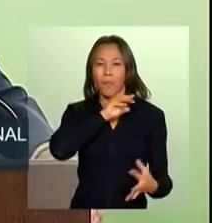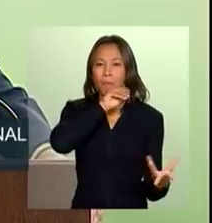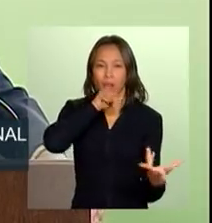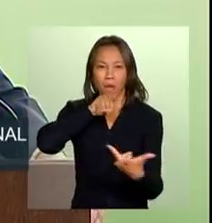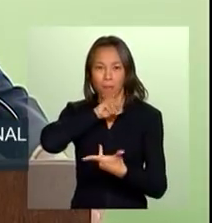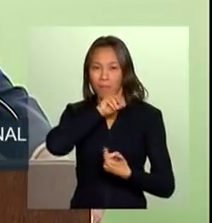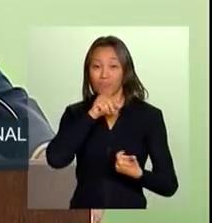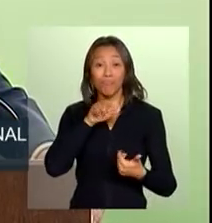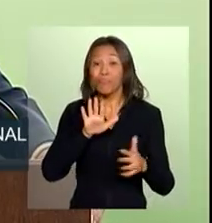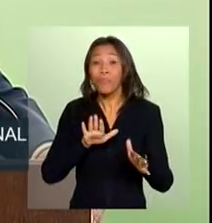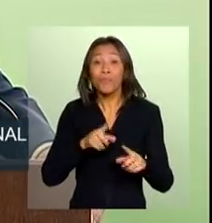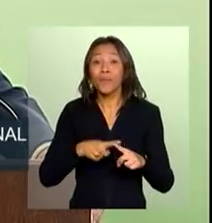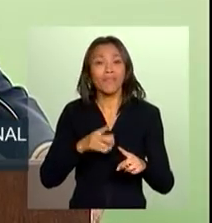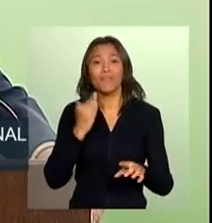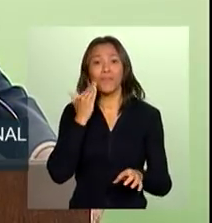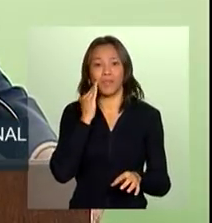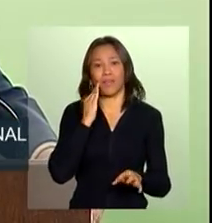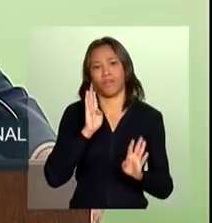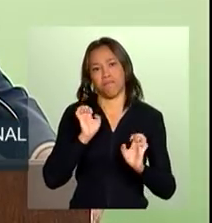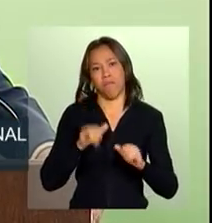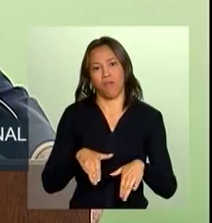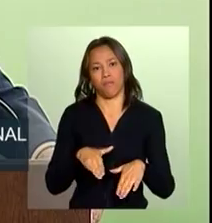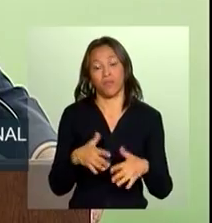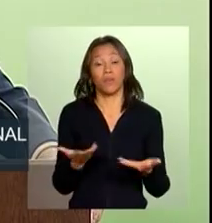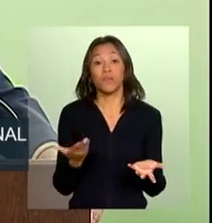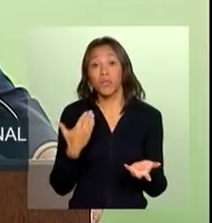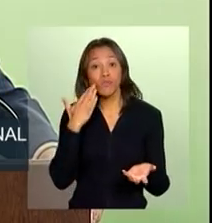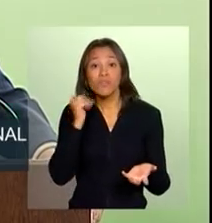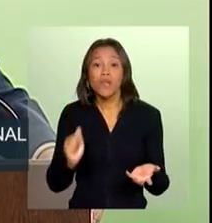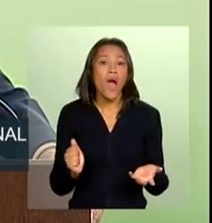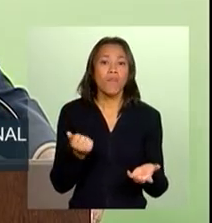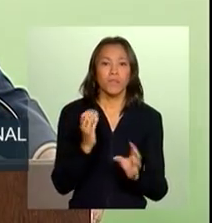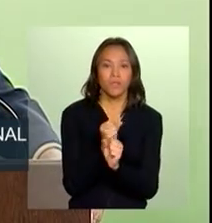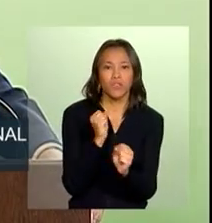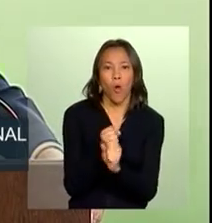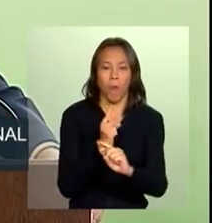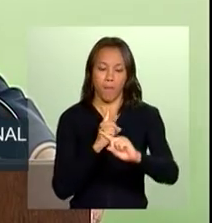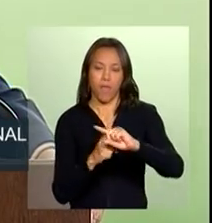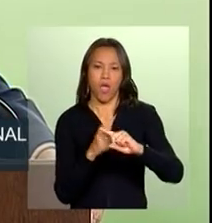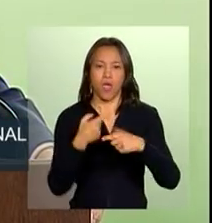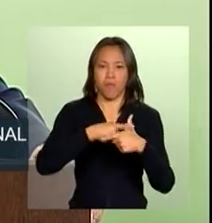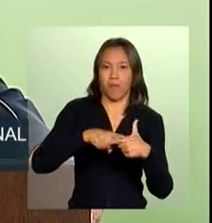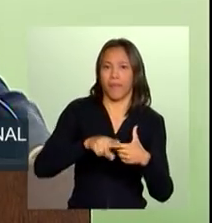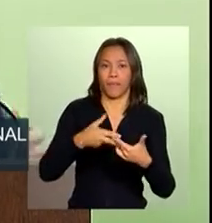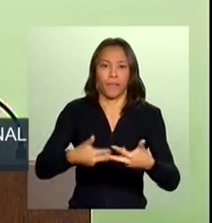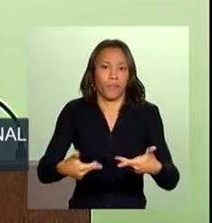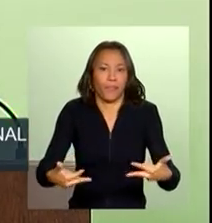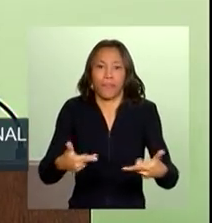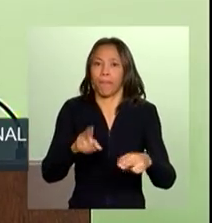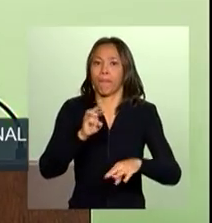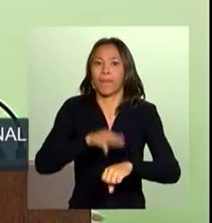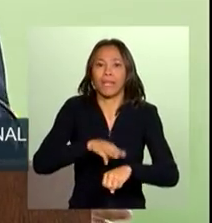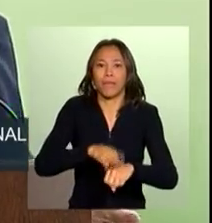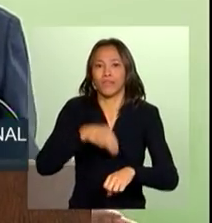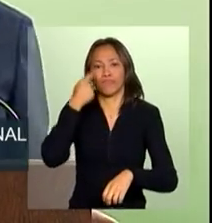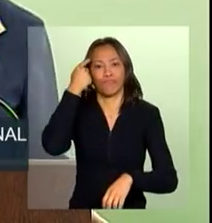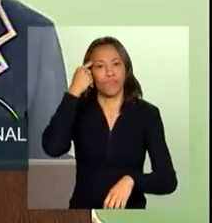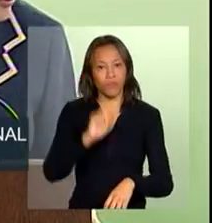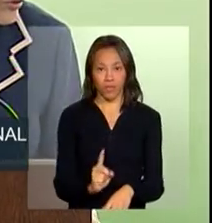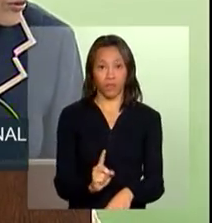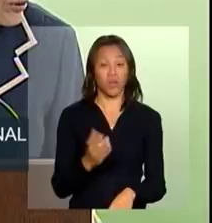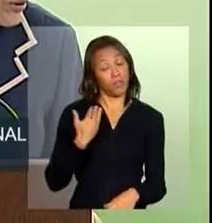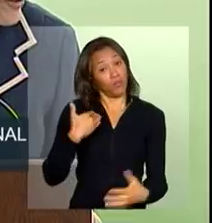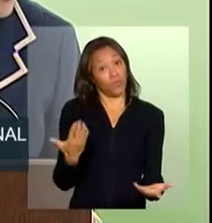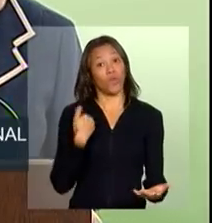também não entendem bem e não sabem fazer as operações matemáticas básicas. Nós não